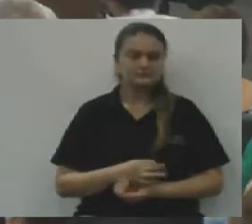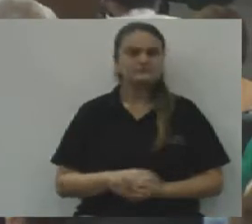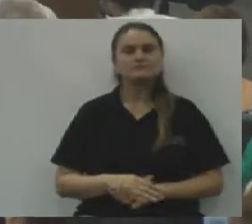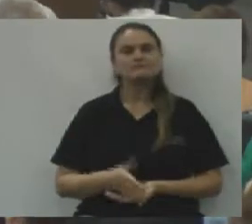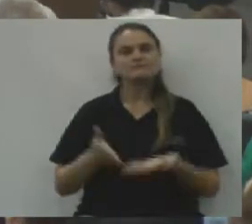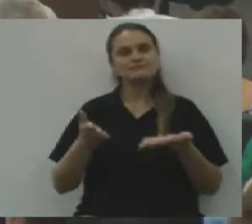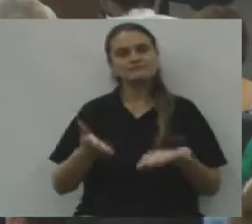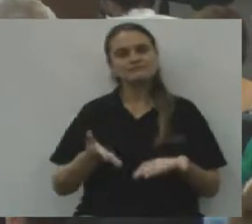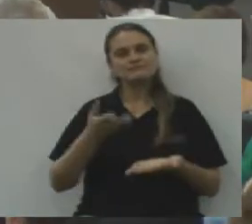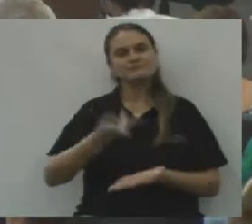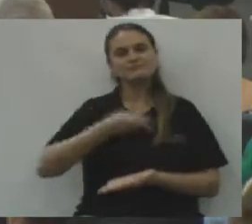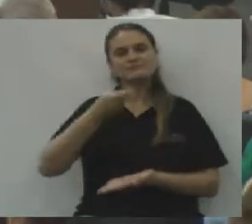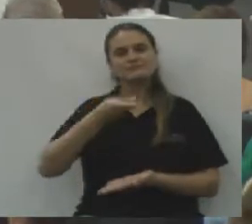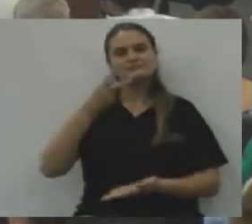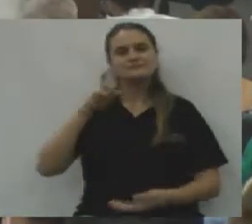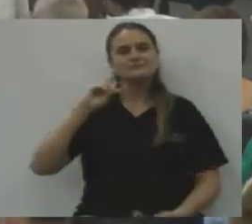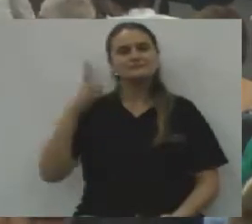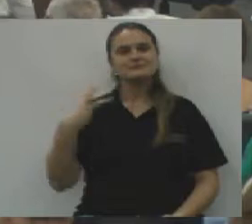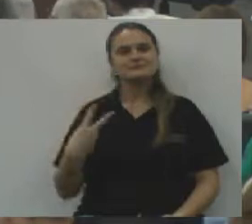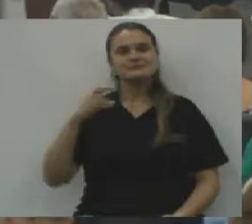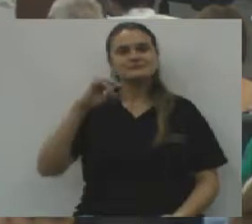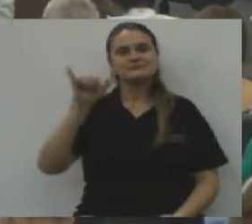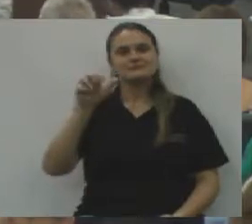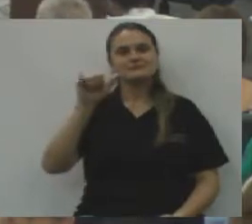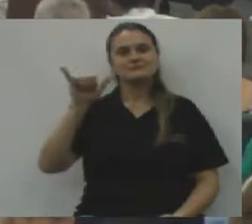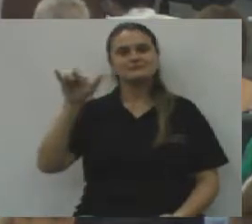Concedemos a palavra ao vereador Jair Brunhago.